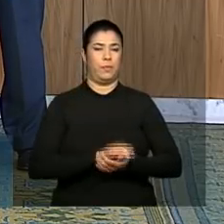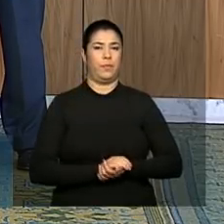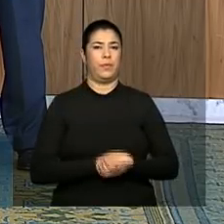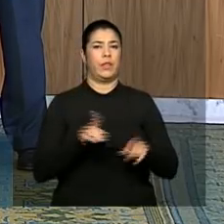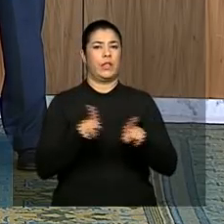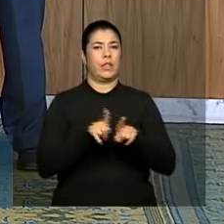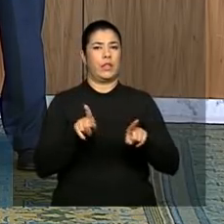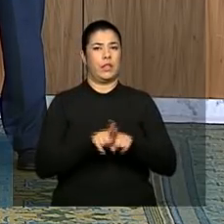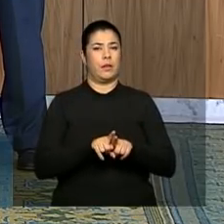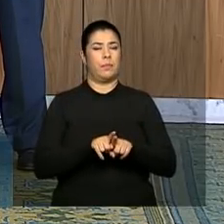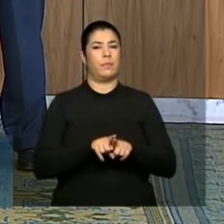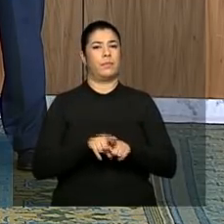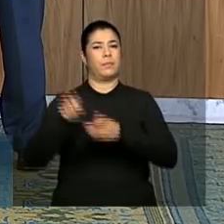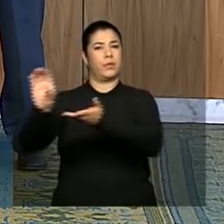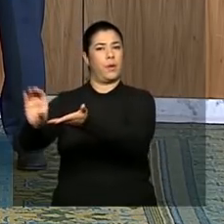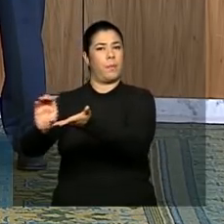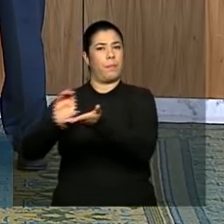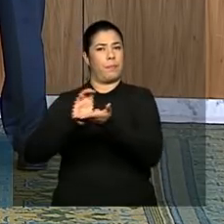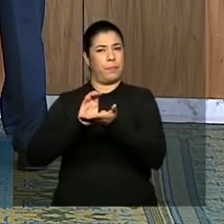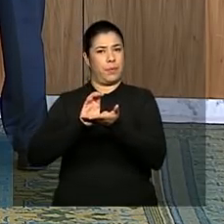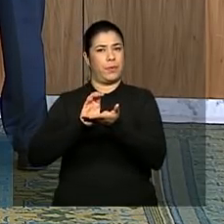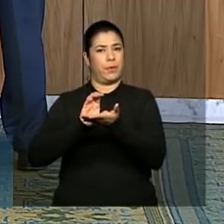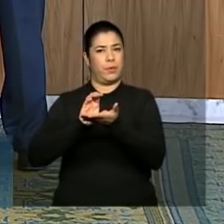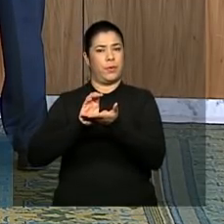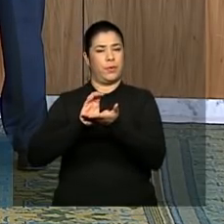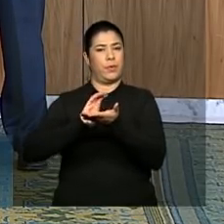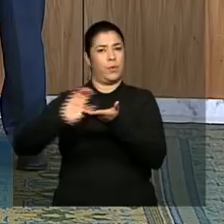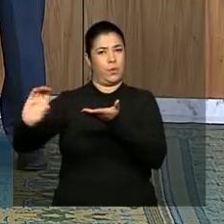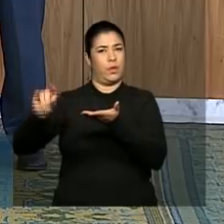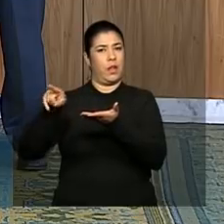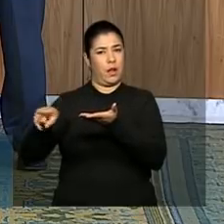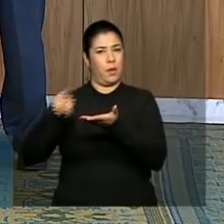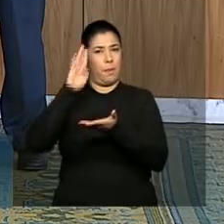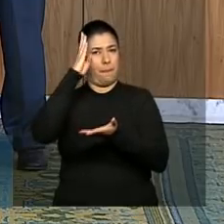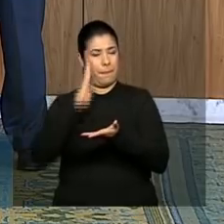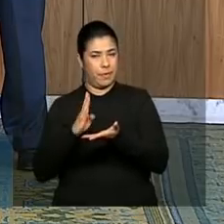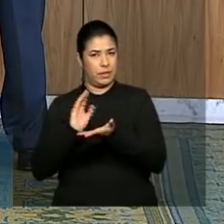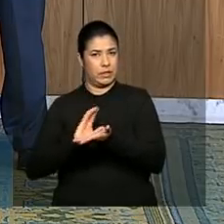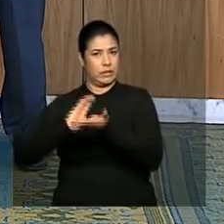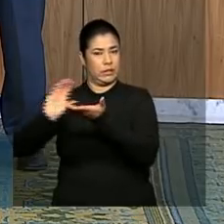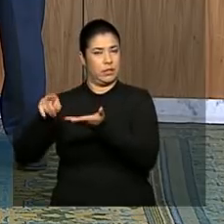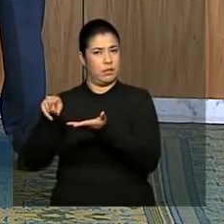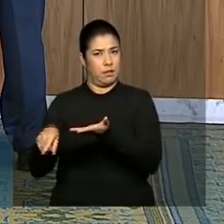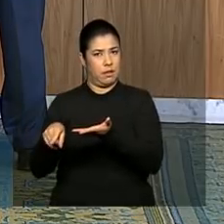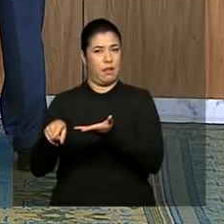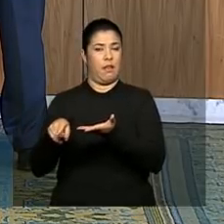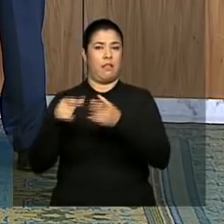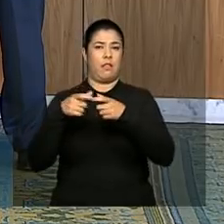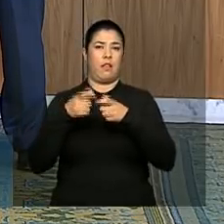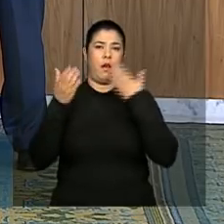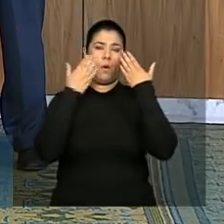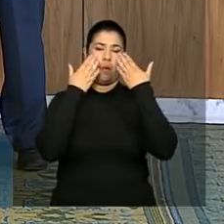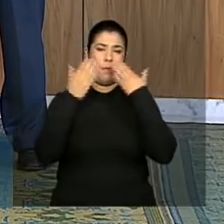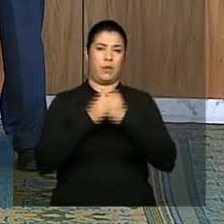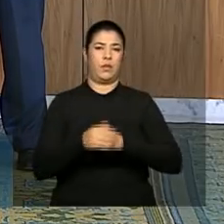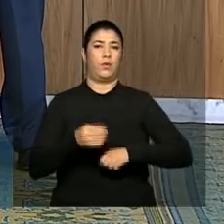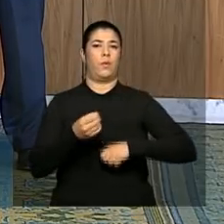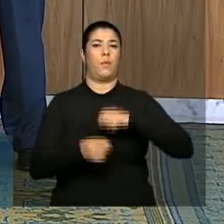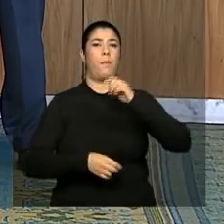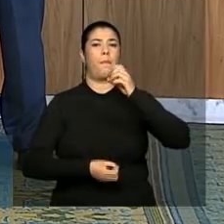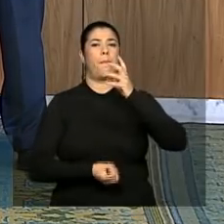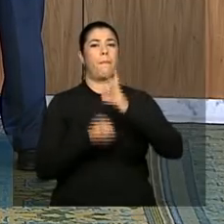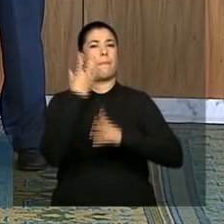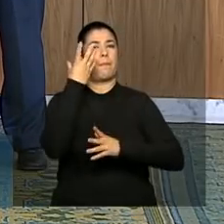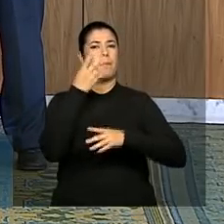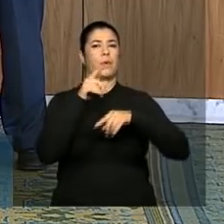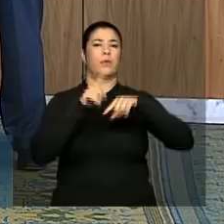As exportações brasileiras para El Salvador são compostas, em sua maior parte, por produtos